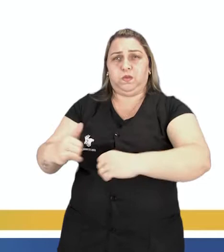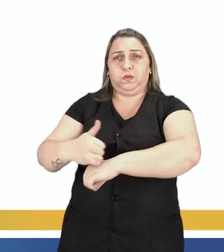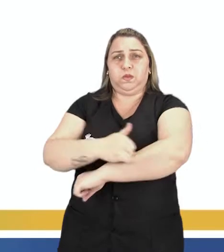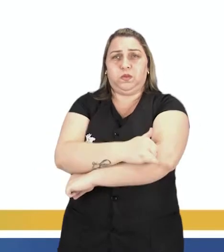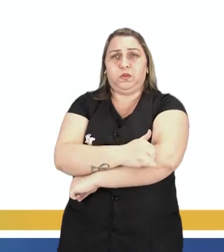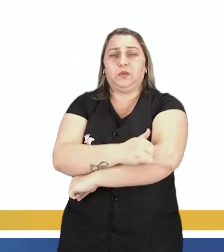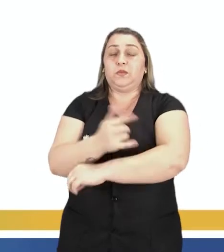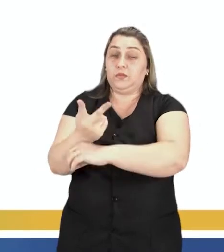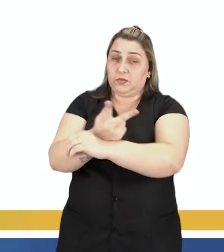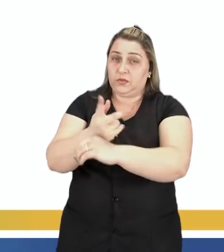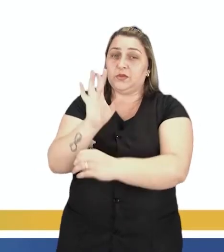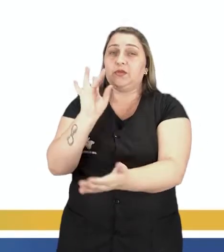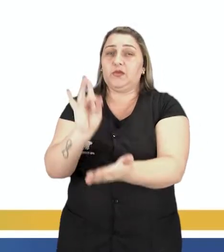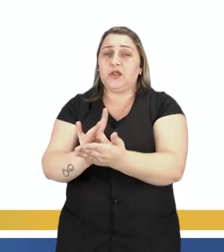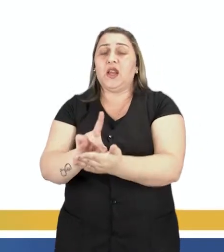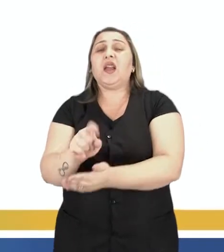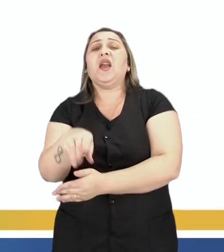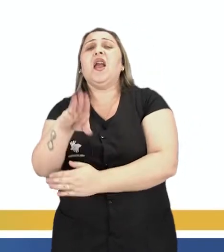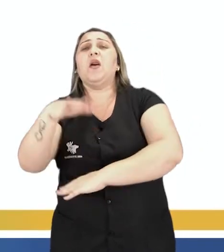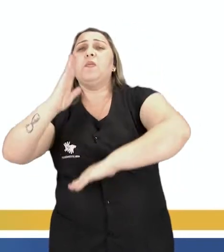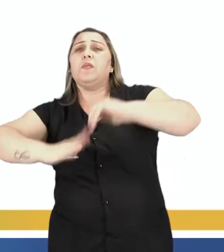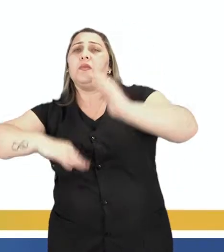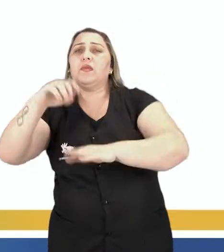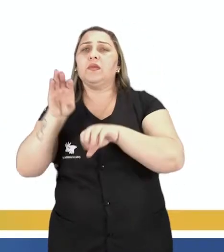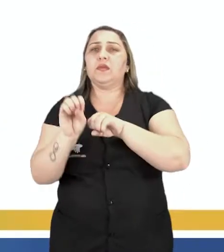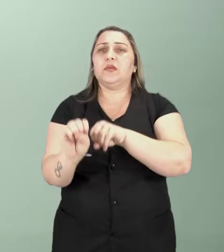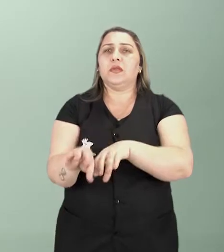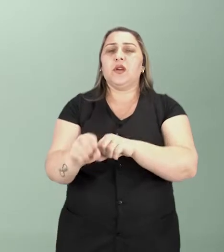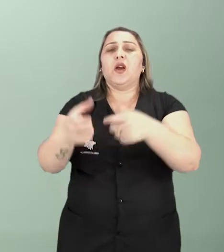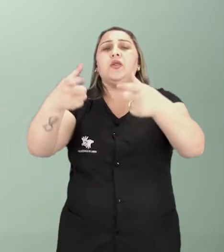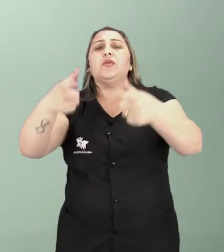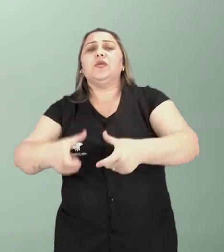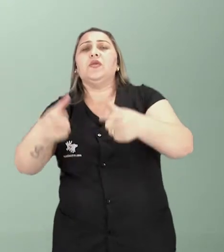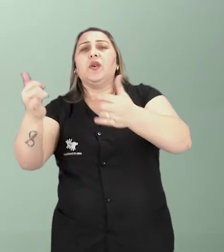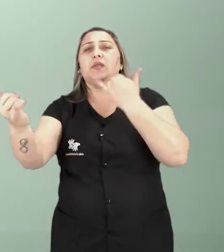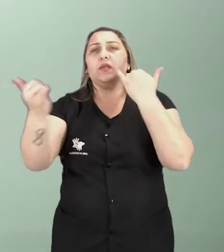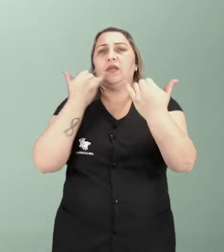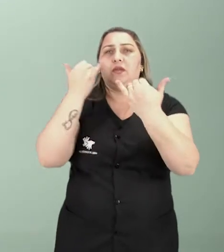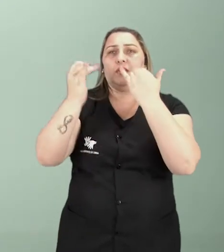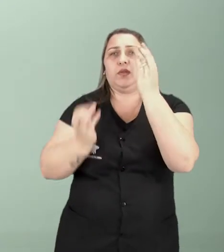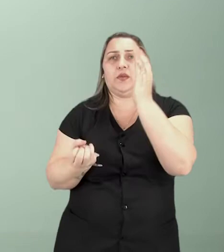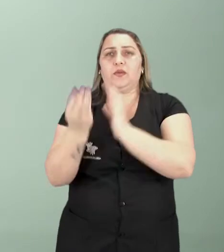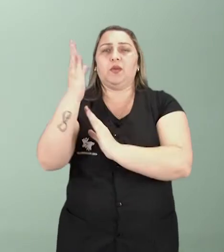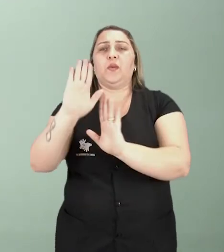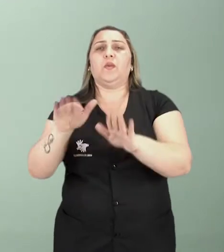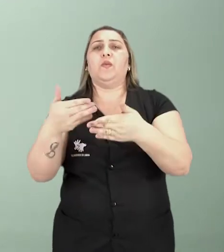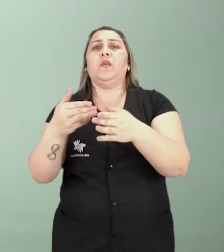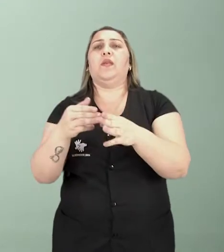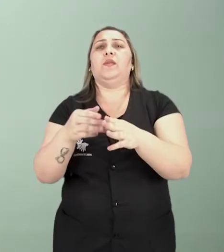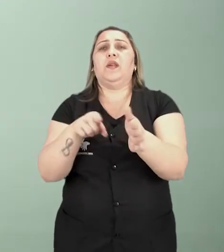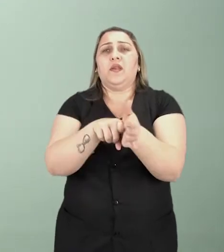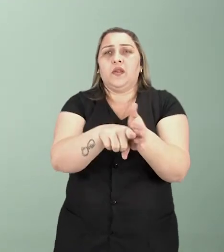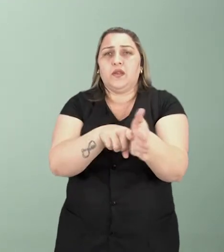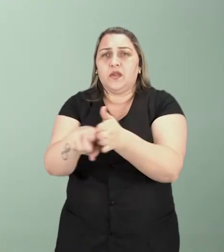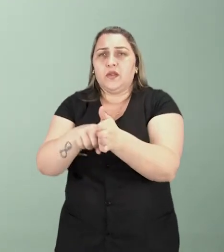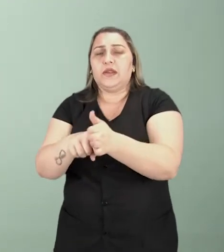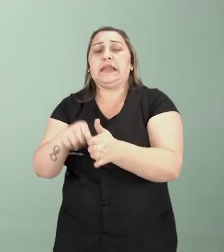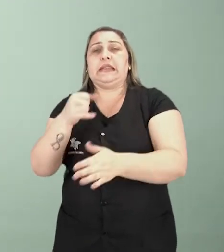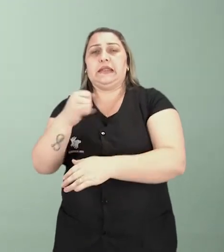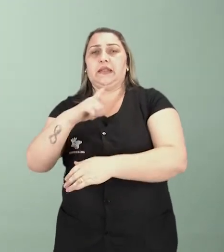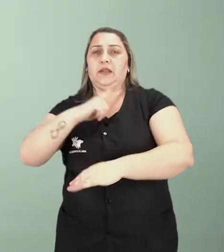Procurem saber quem é o profissional, de onde que essa notícia vem, qual é a fonte, se tem um